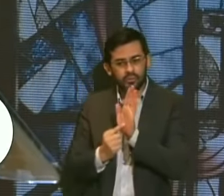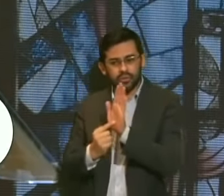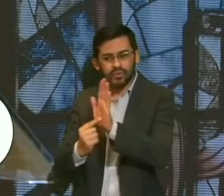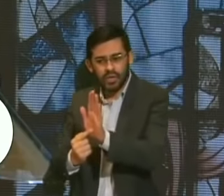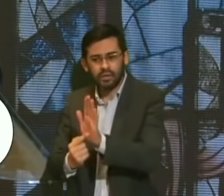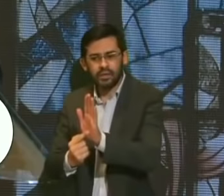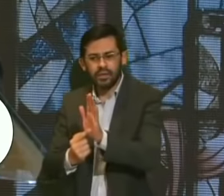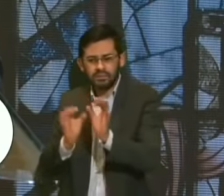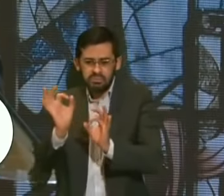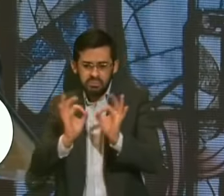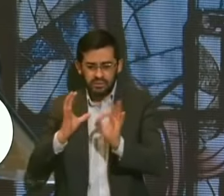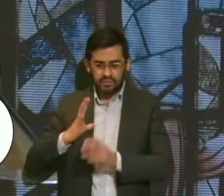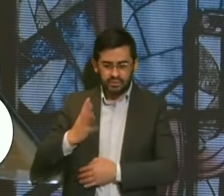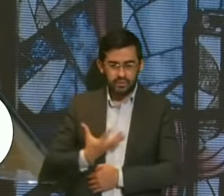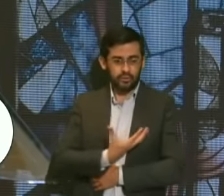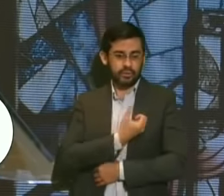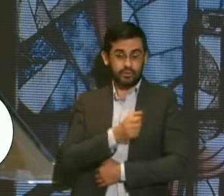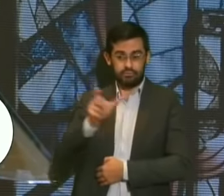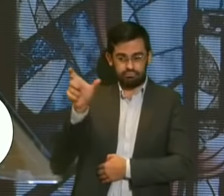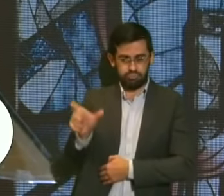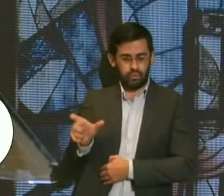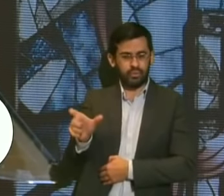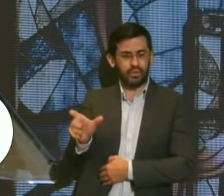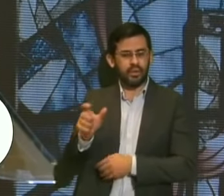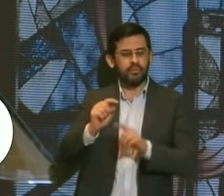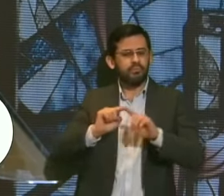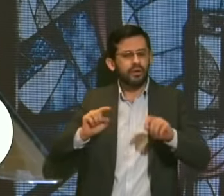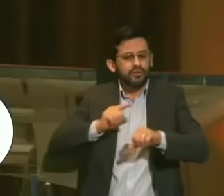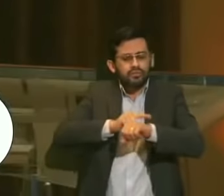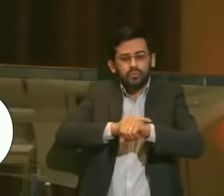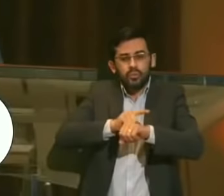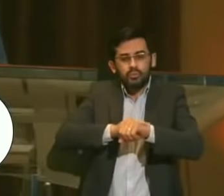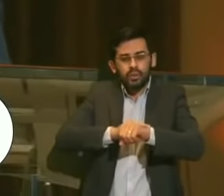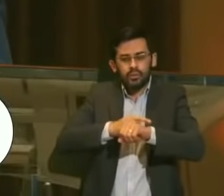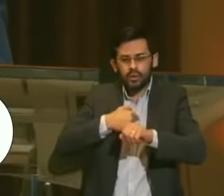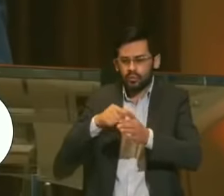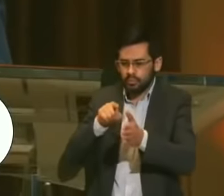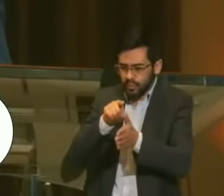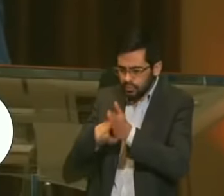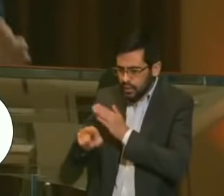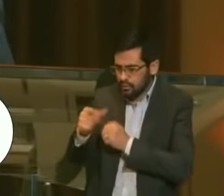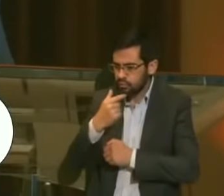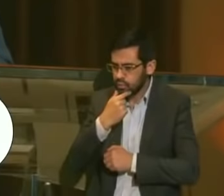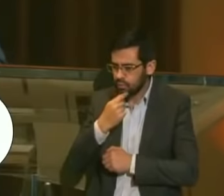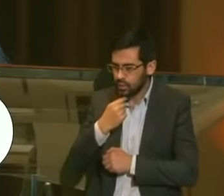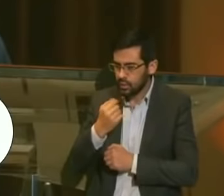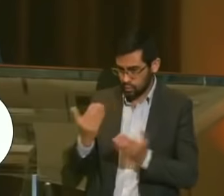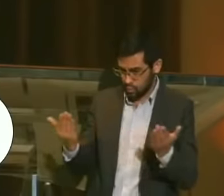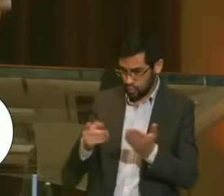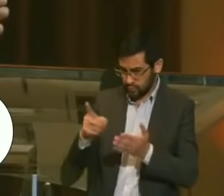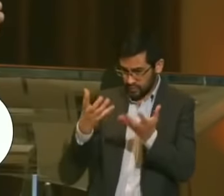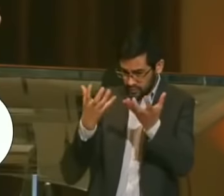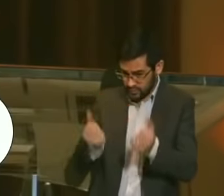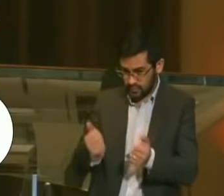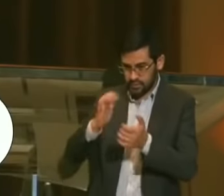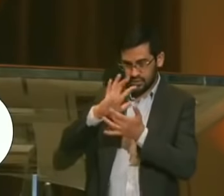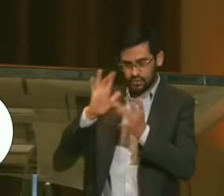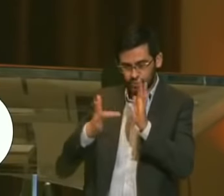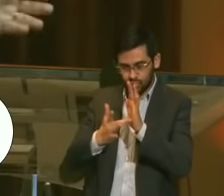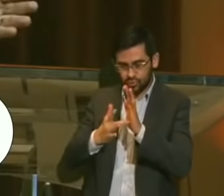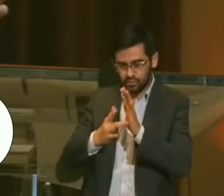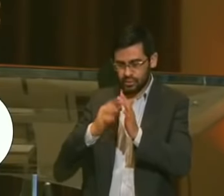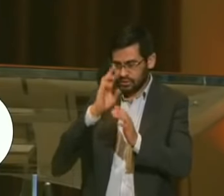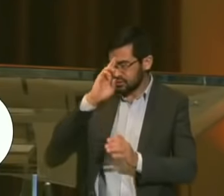da salvação para aquele senhor. E quando chegou um determinado momento, eu perguntei para ele assim: hoje o senhor quer receber Jesus